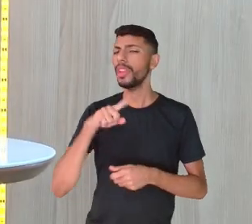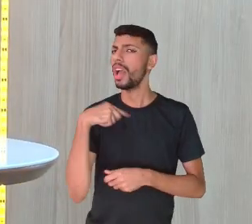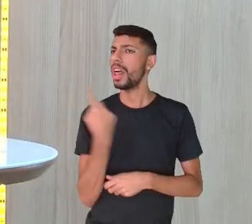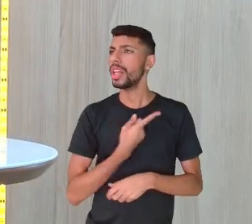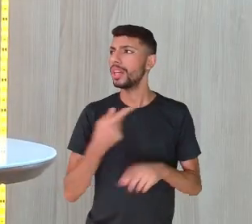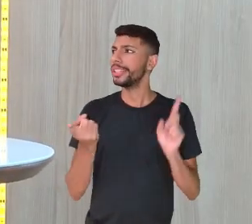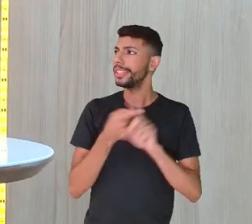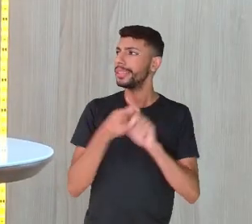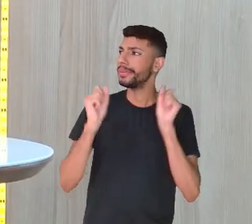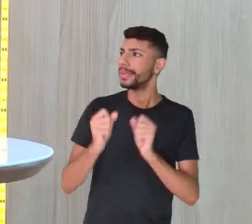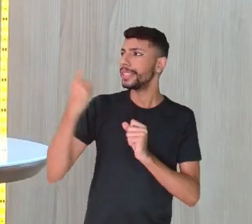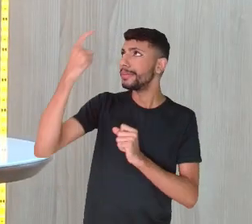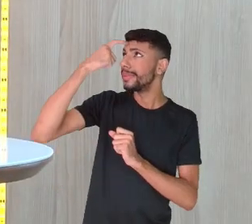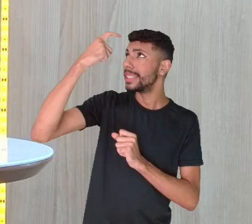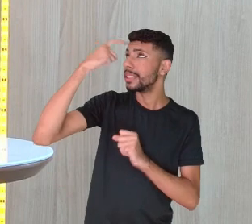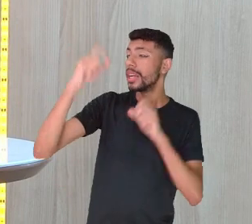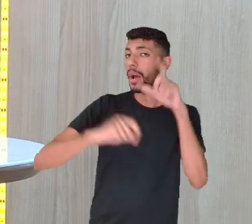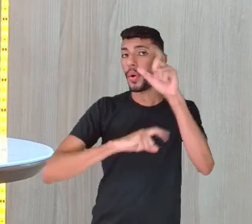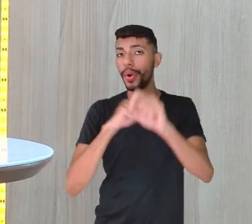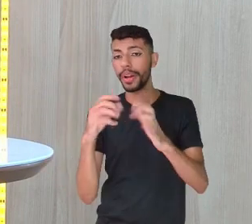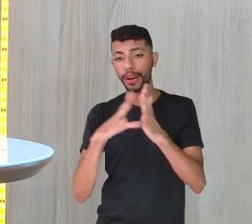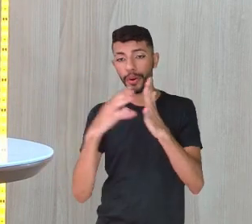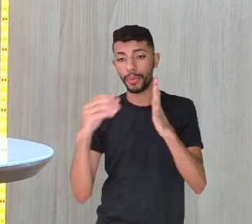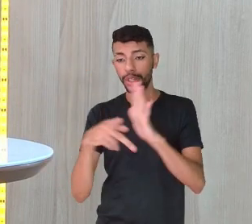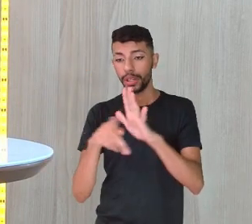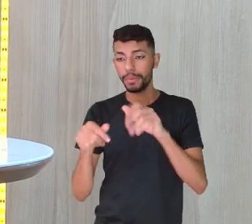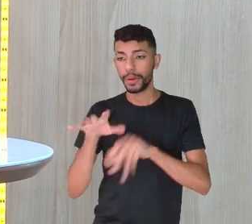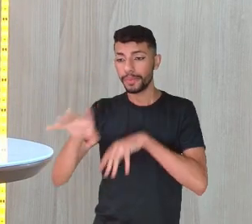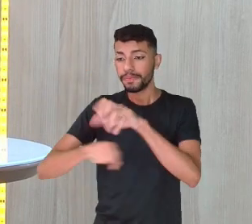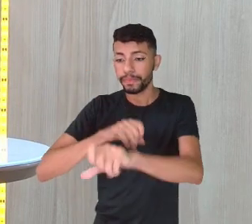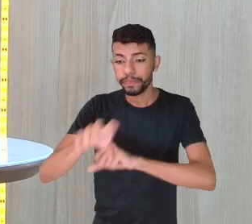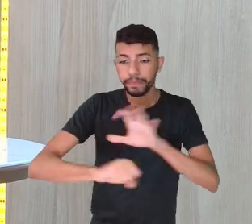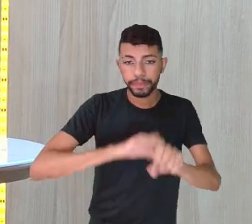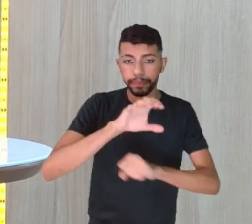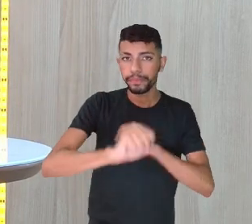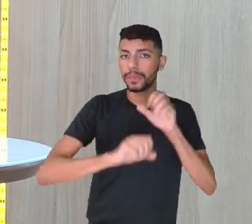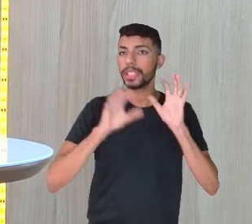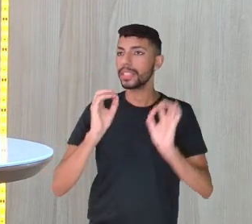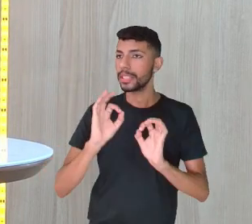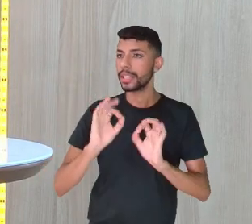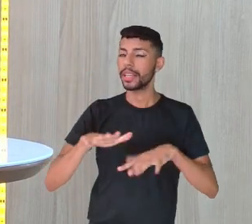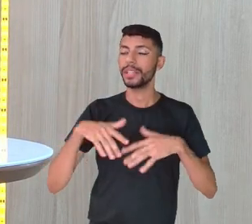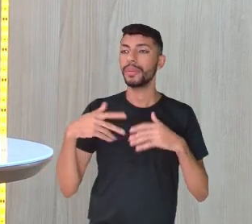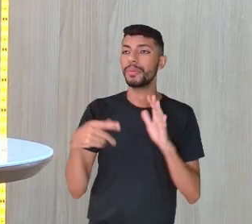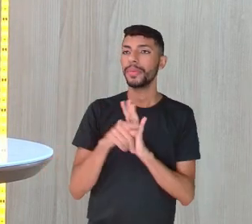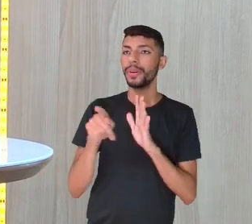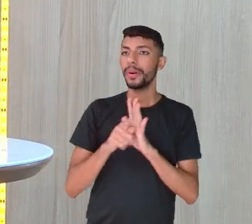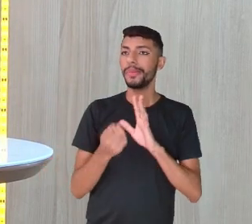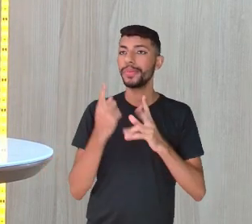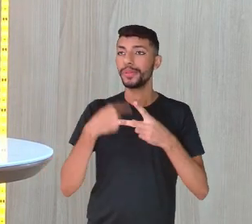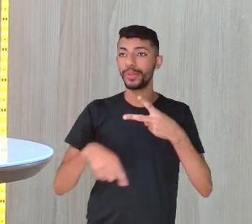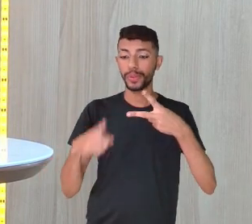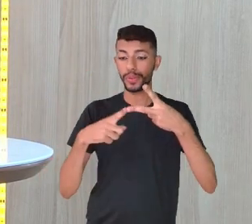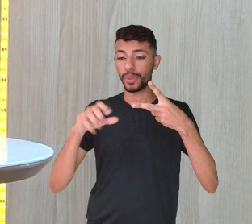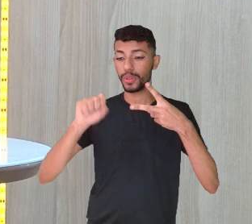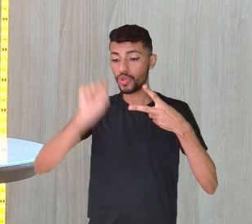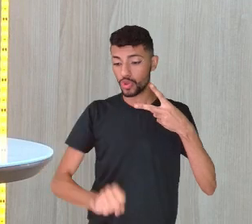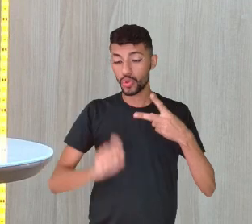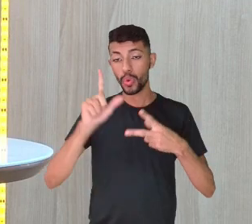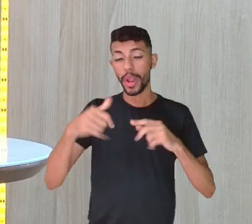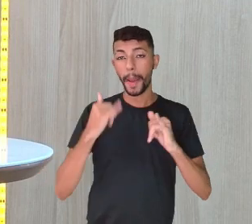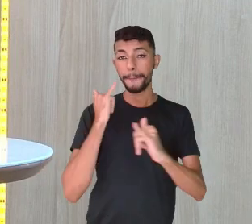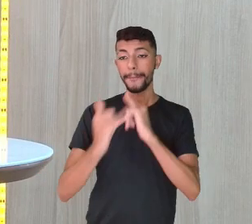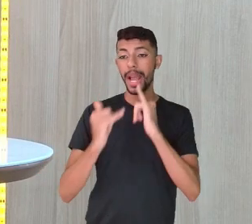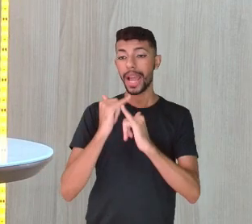que o modelo de exploração, se a gente puder falar assim, das colônias do sul, ela é bem semelhante